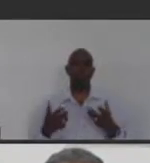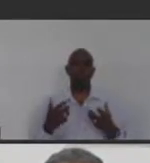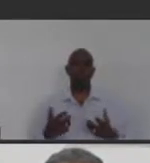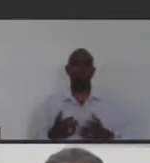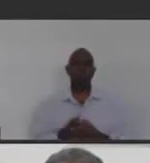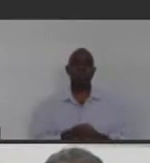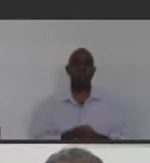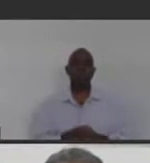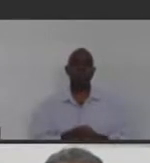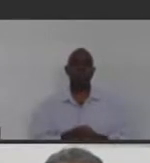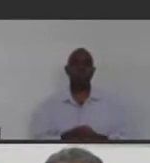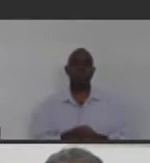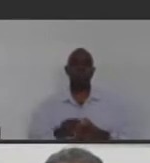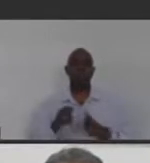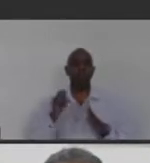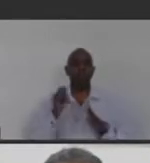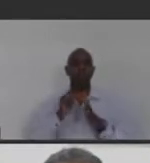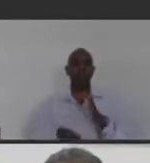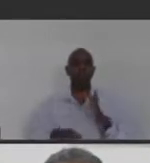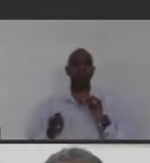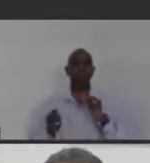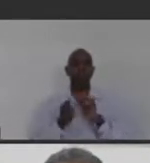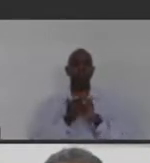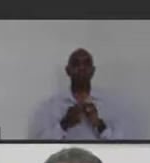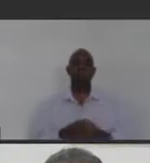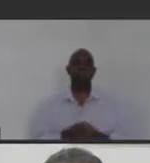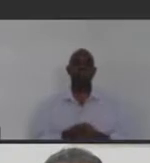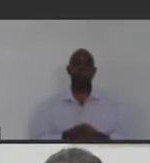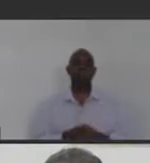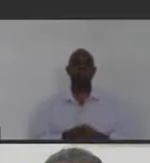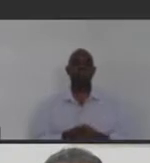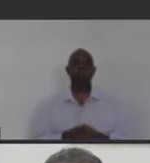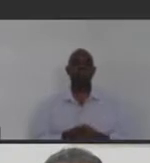que eu assine junto com o senhor.